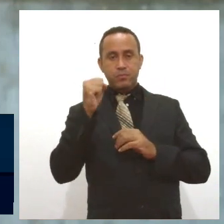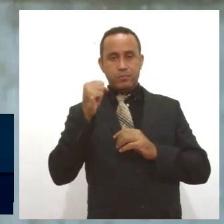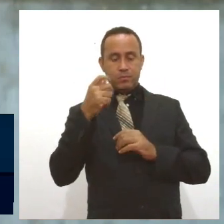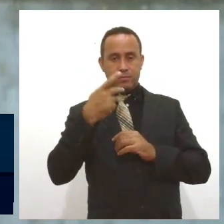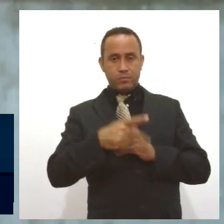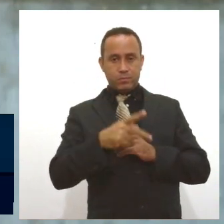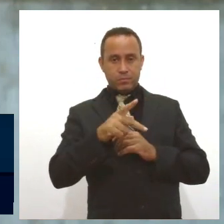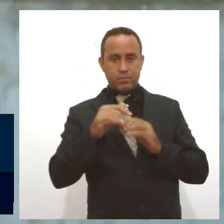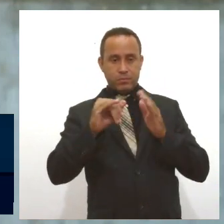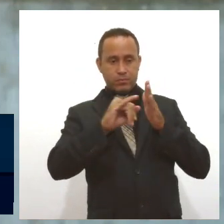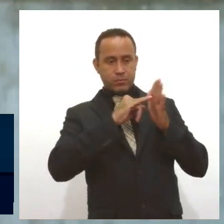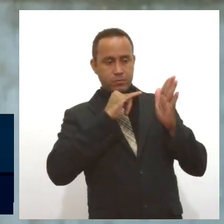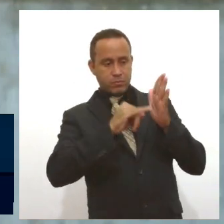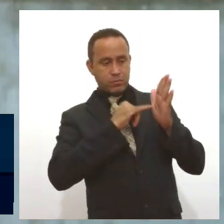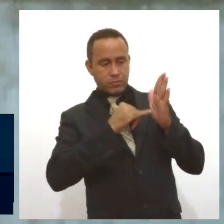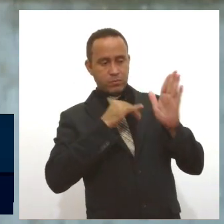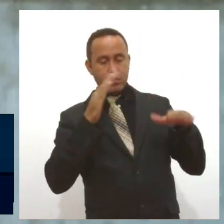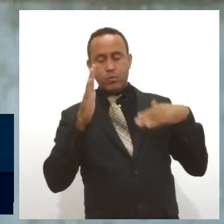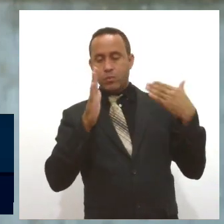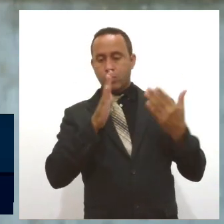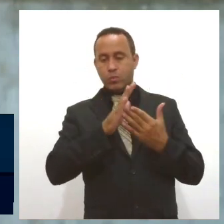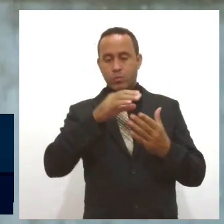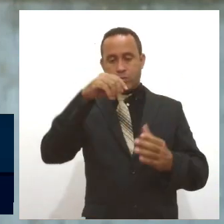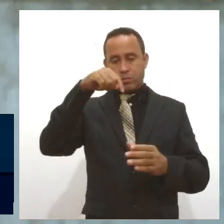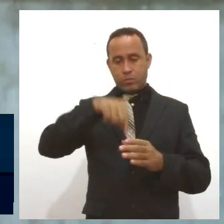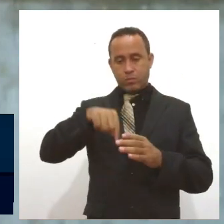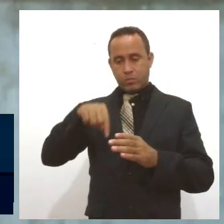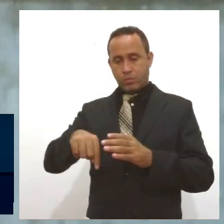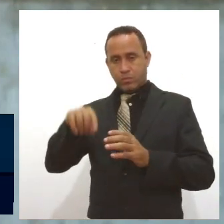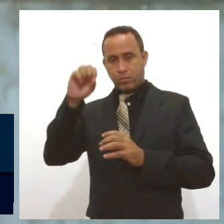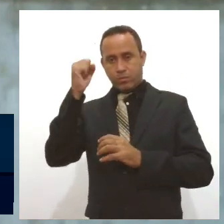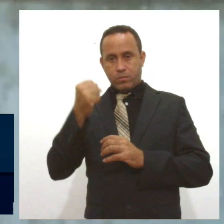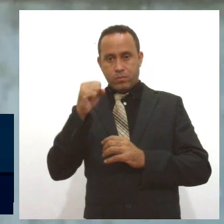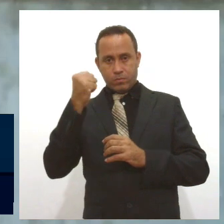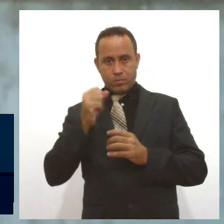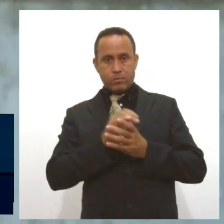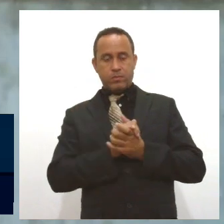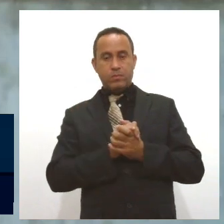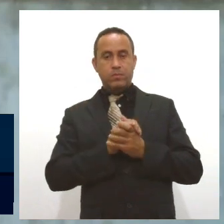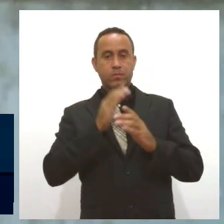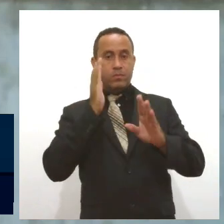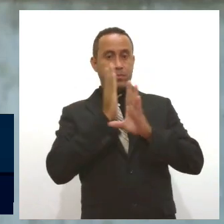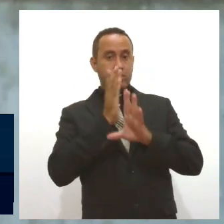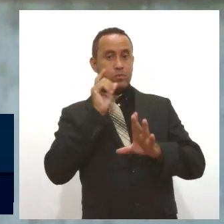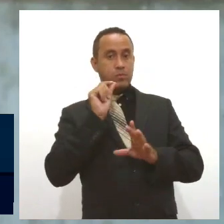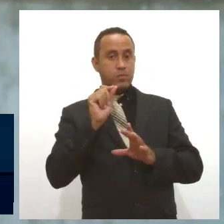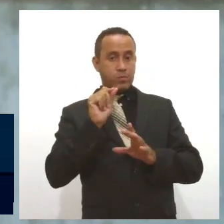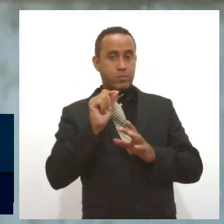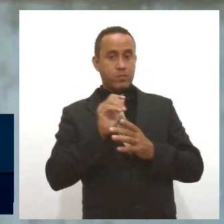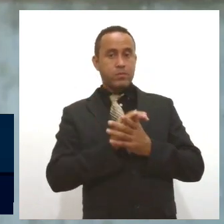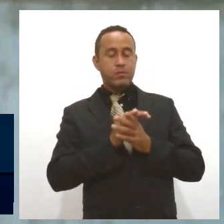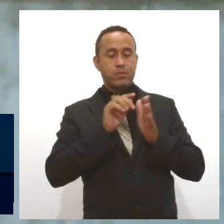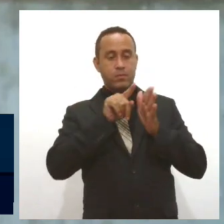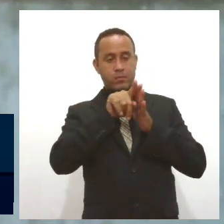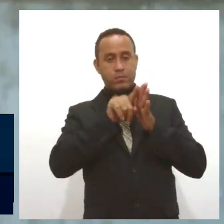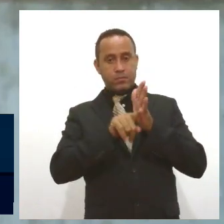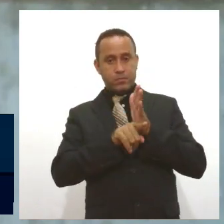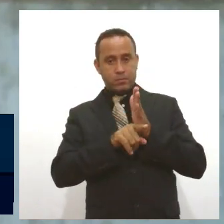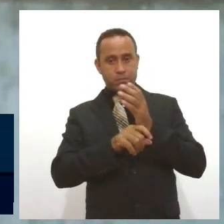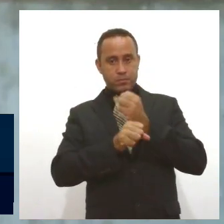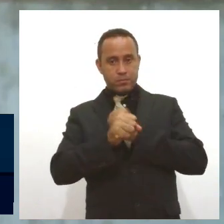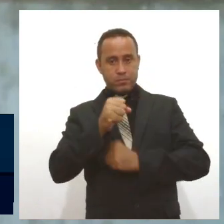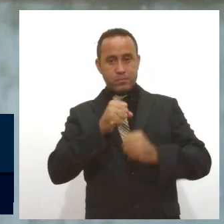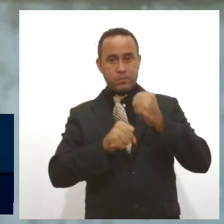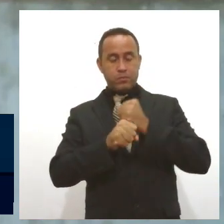fez o cadastro de todos os poços na bacia hidrográfica de Sergipe e constatamos que, nesse levantamento que foi feito o ano